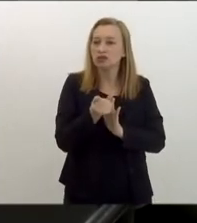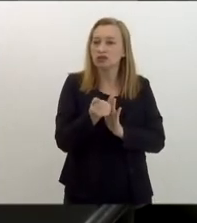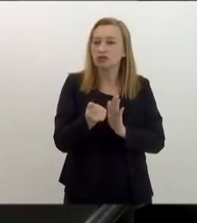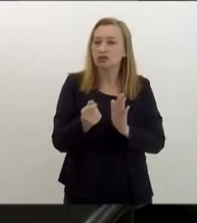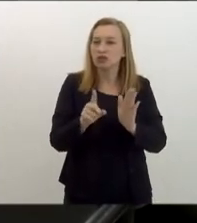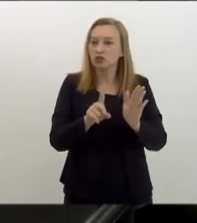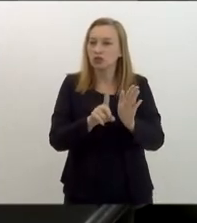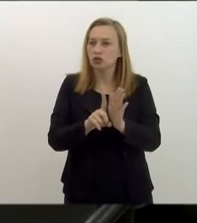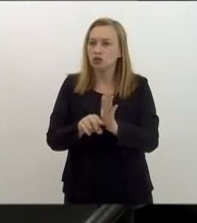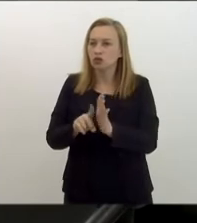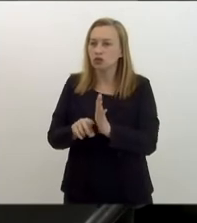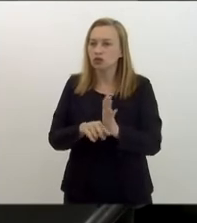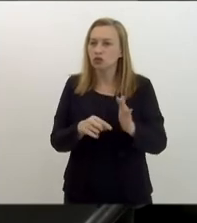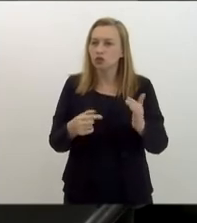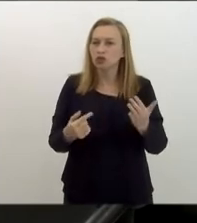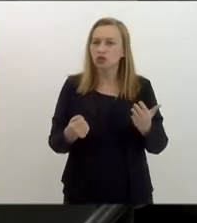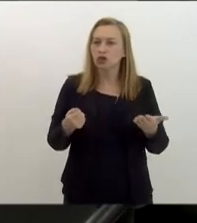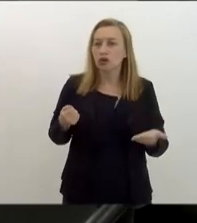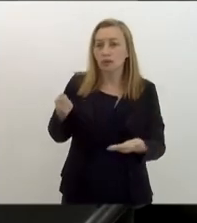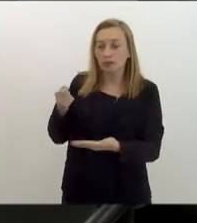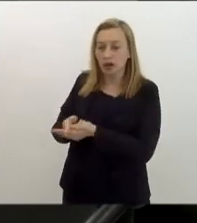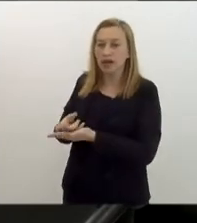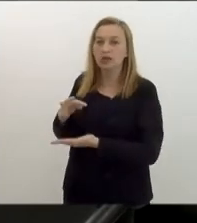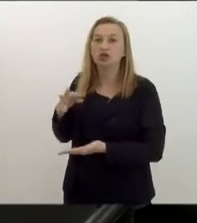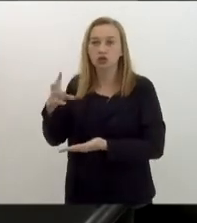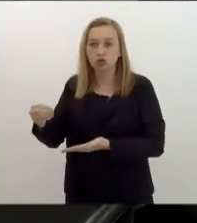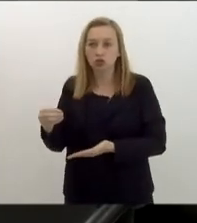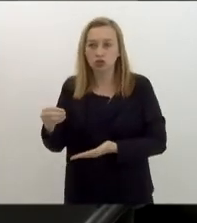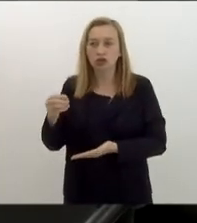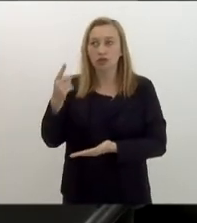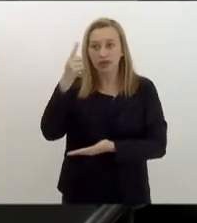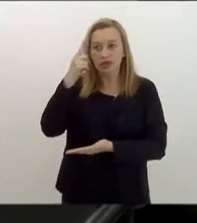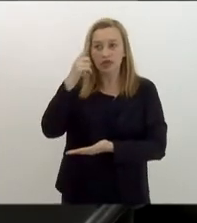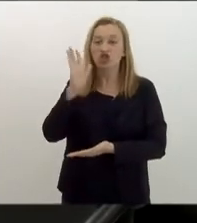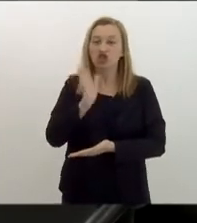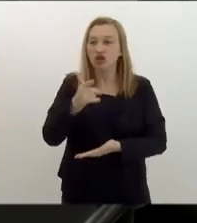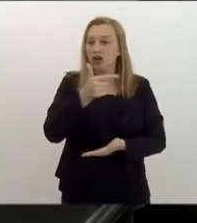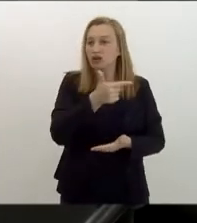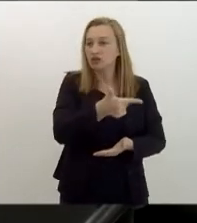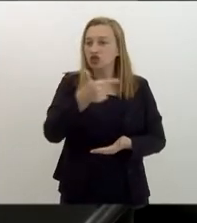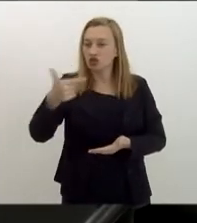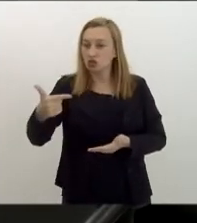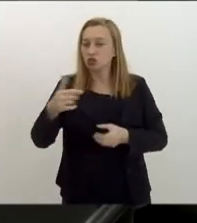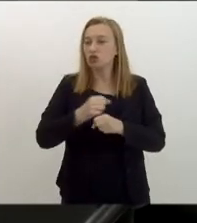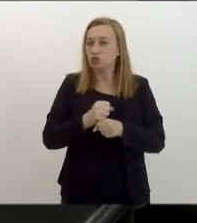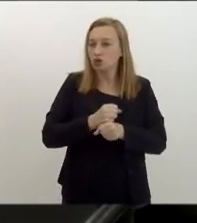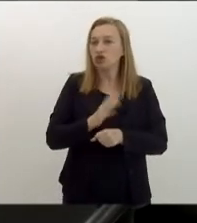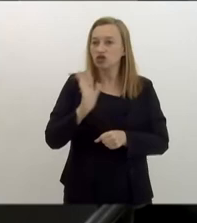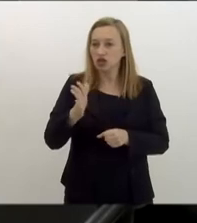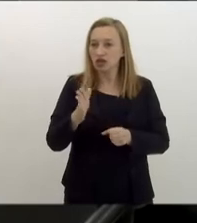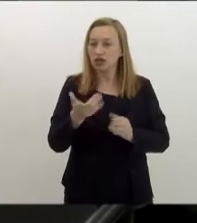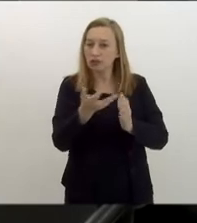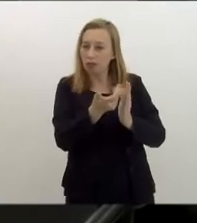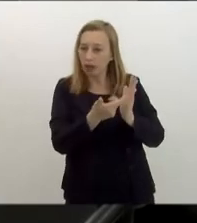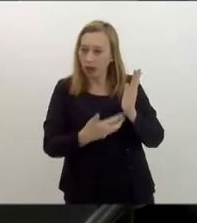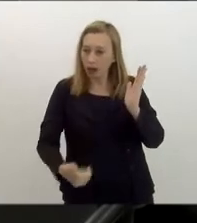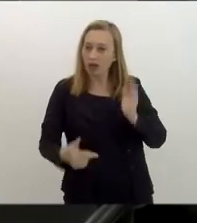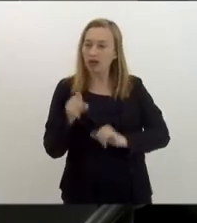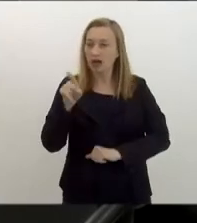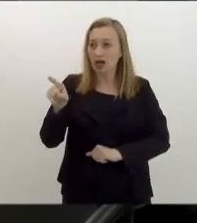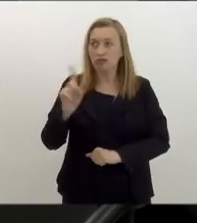batimento com a perspectiva de pagamento disso então já para 22 a gente já tem alguma coisa colocada lá